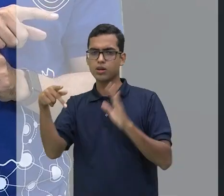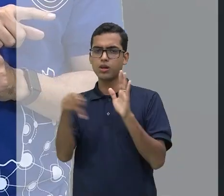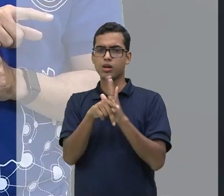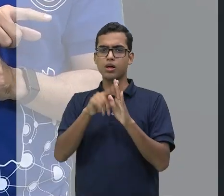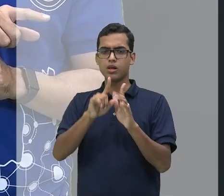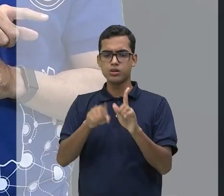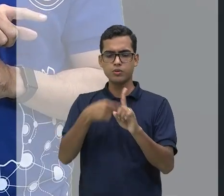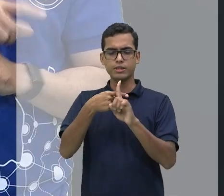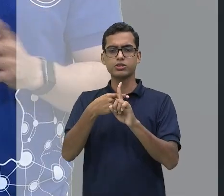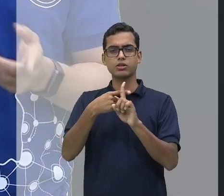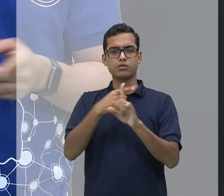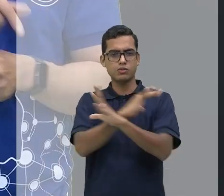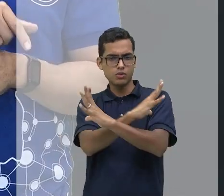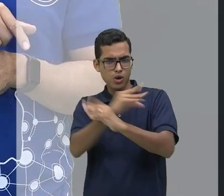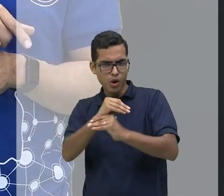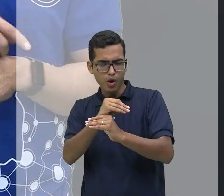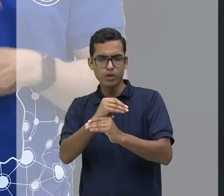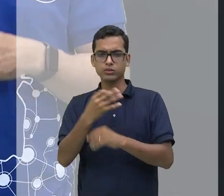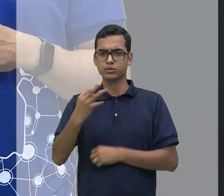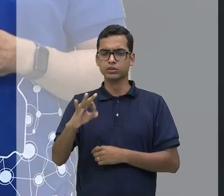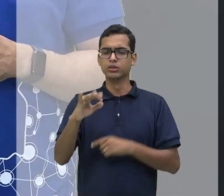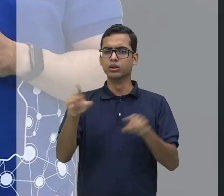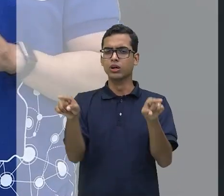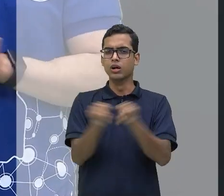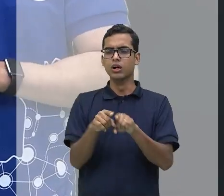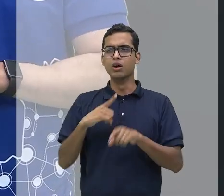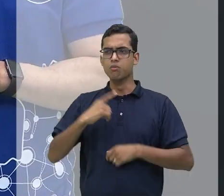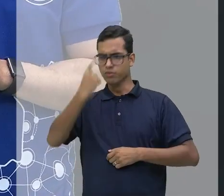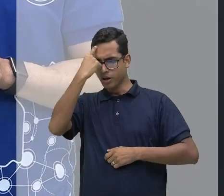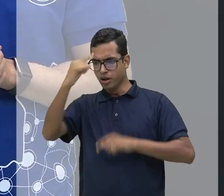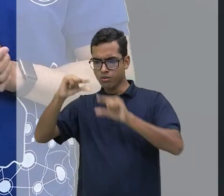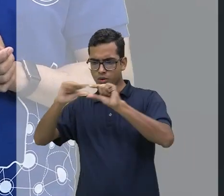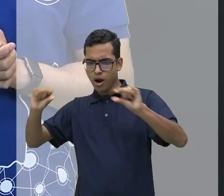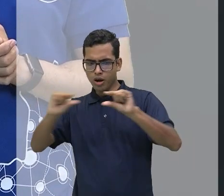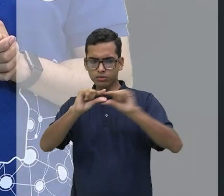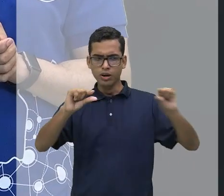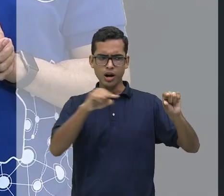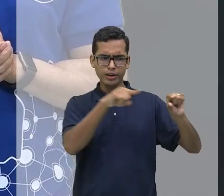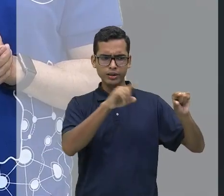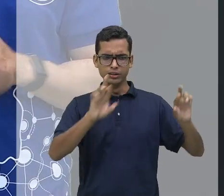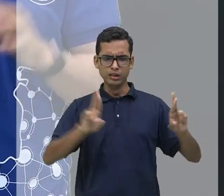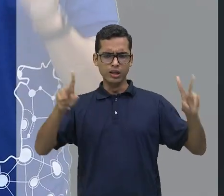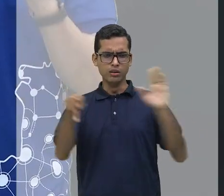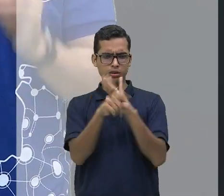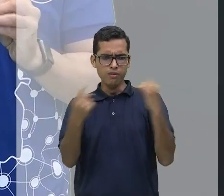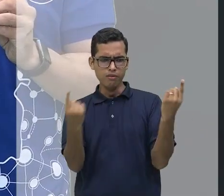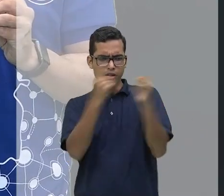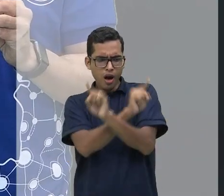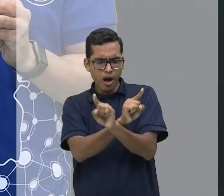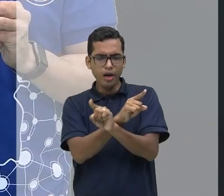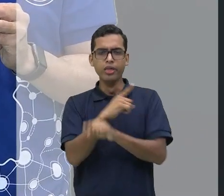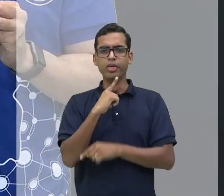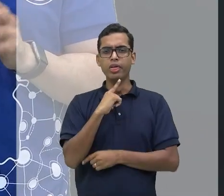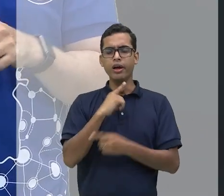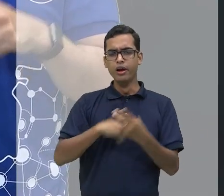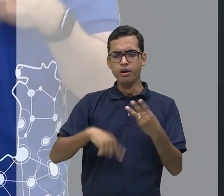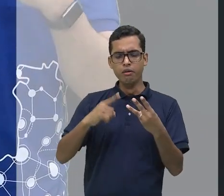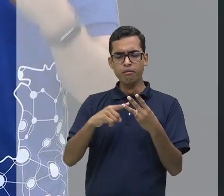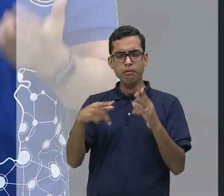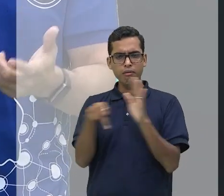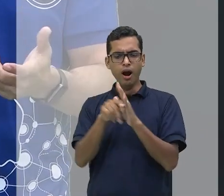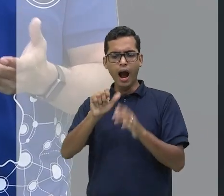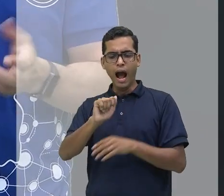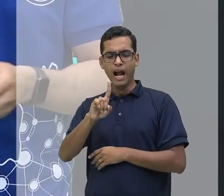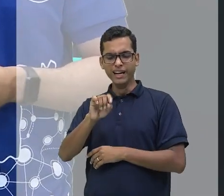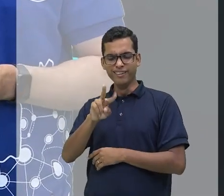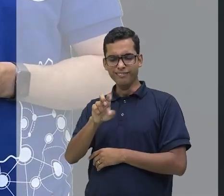ao que está posto o que foi posto anteriormente? Ela é uma conjunção adversativa. Então, a classificação das conjunções ou